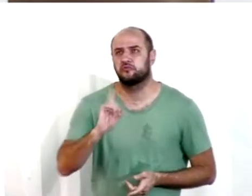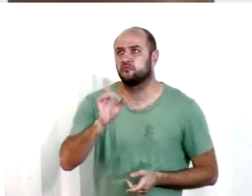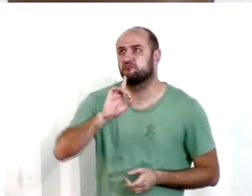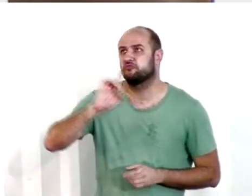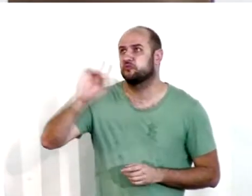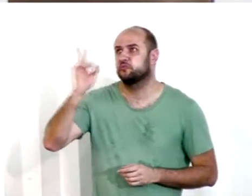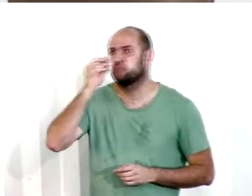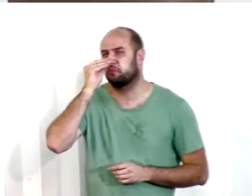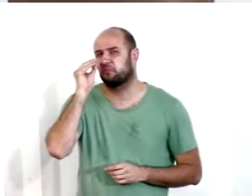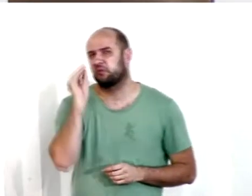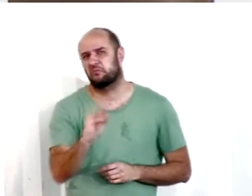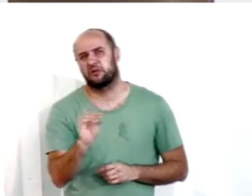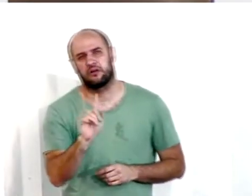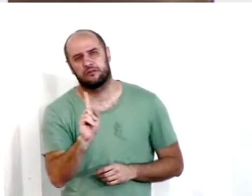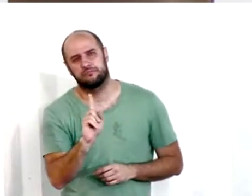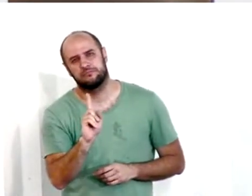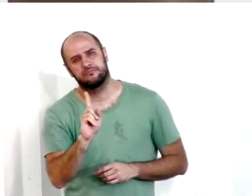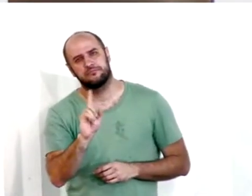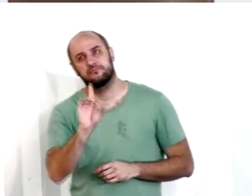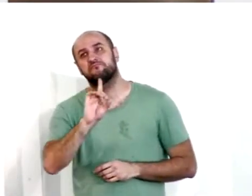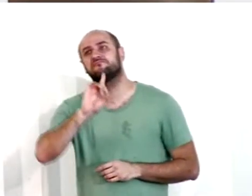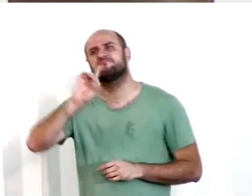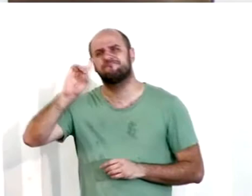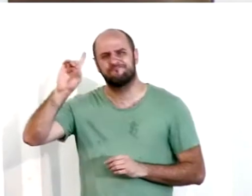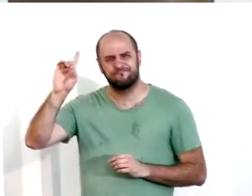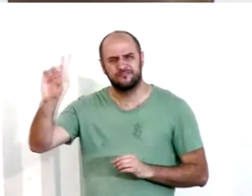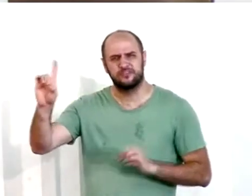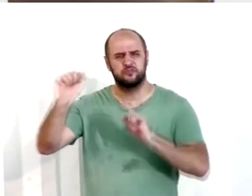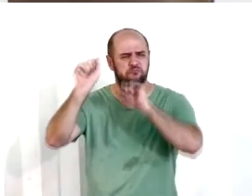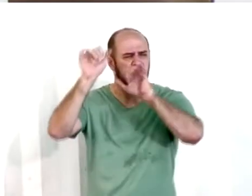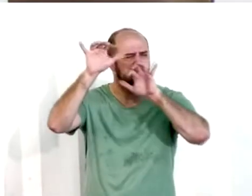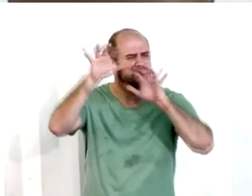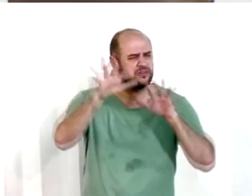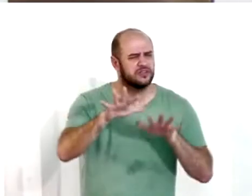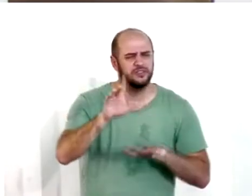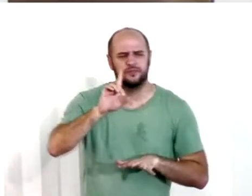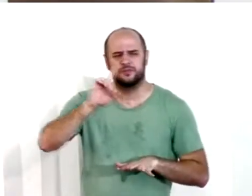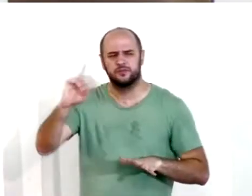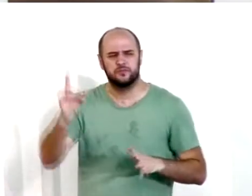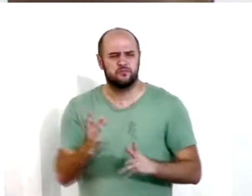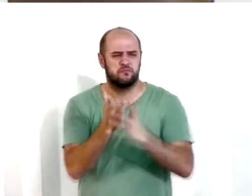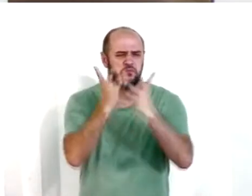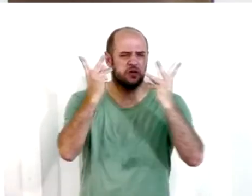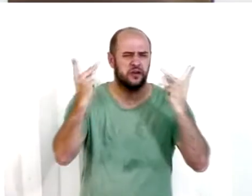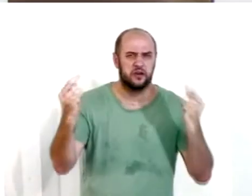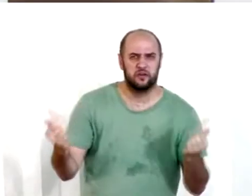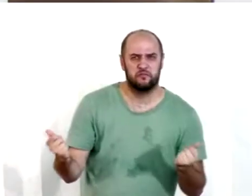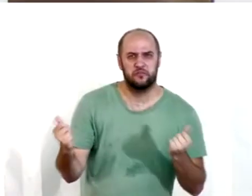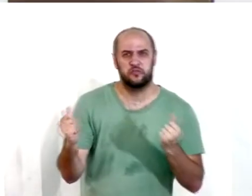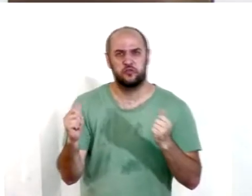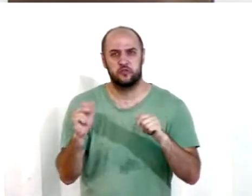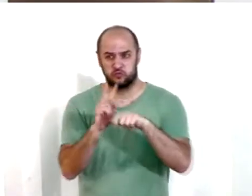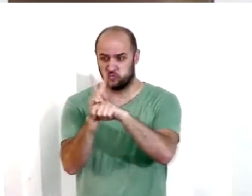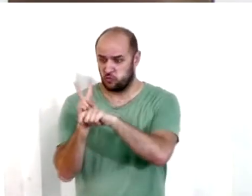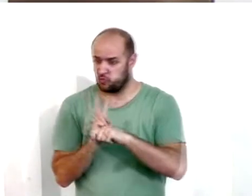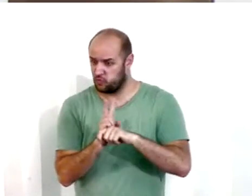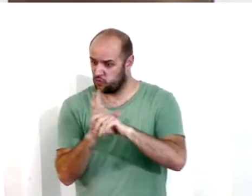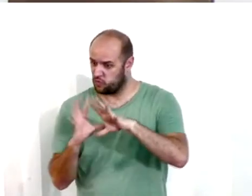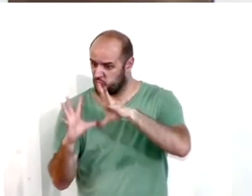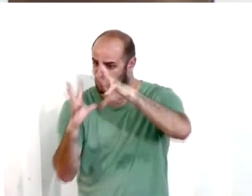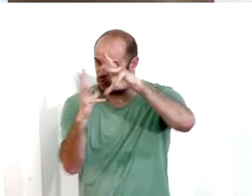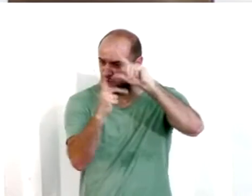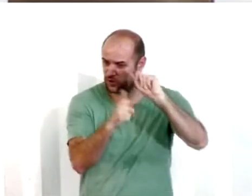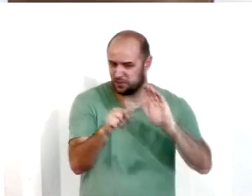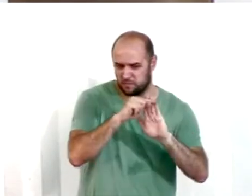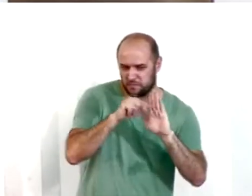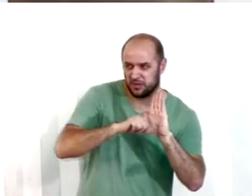muda, é um Deus autoexistente, é o Deus que faz do nada todo o universo para adorá-lo, e desenha o seu